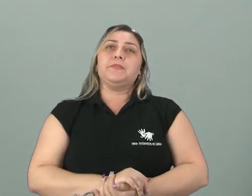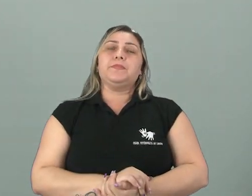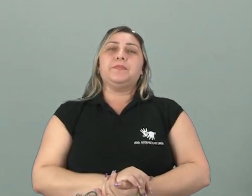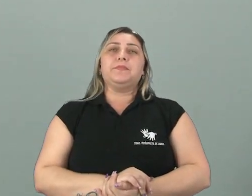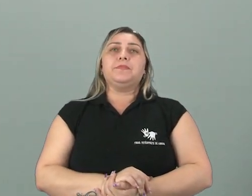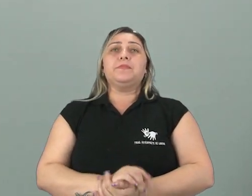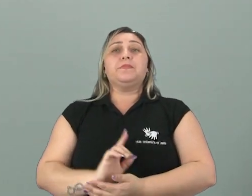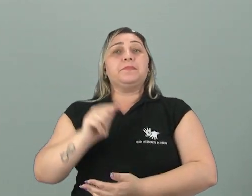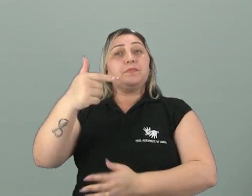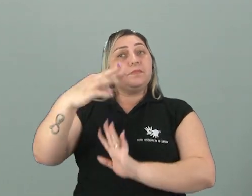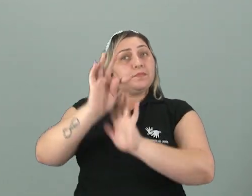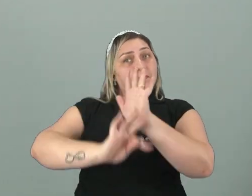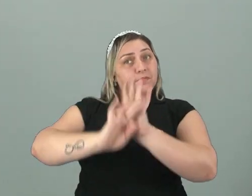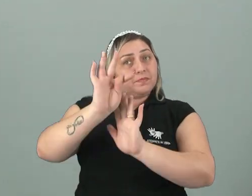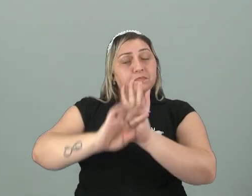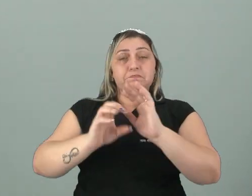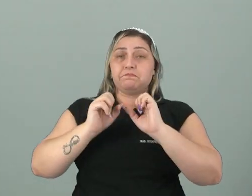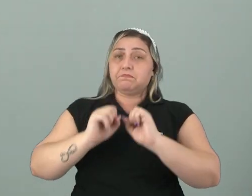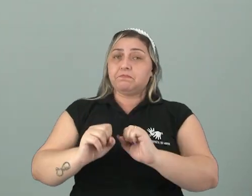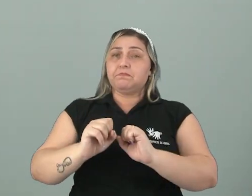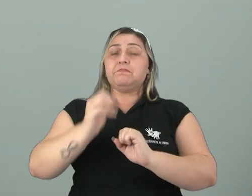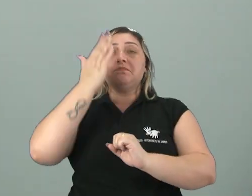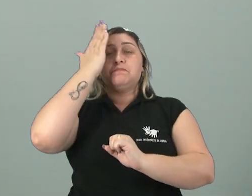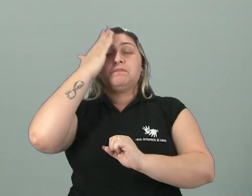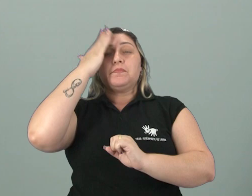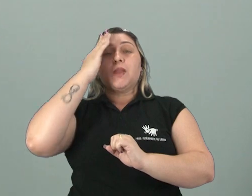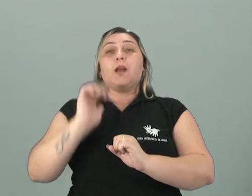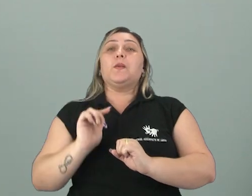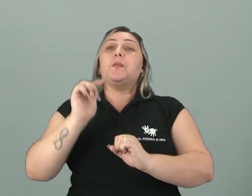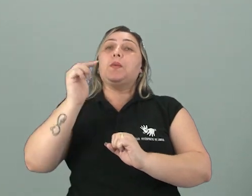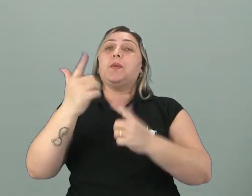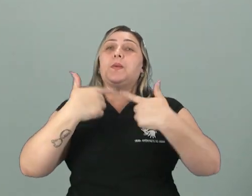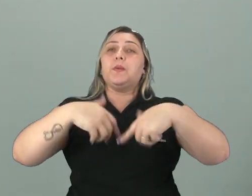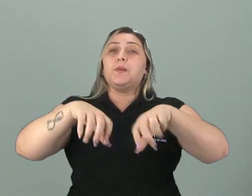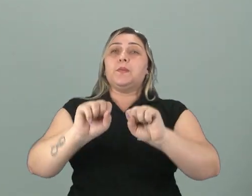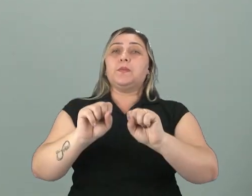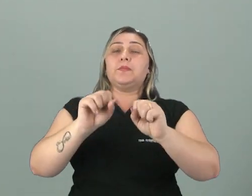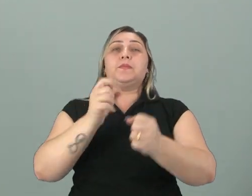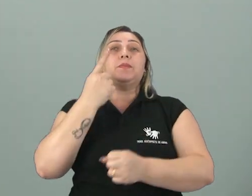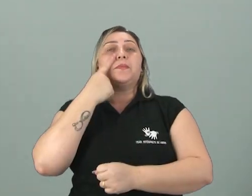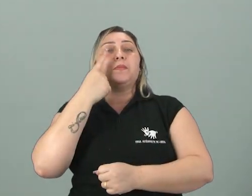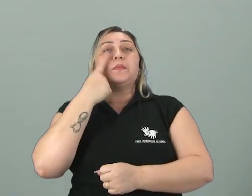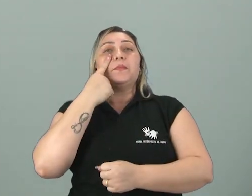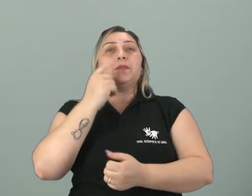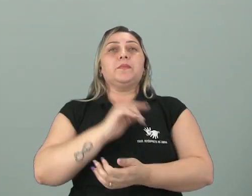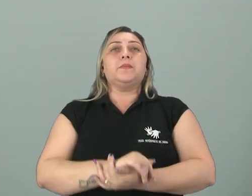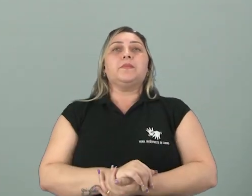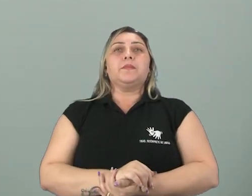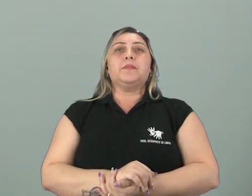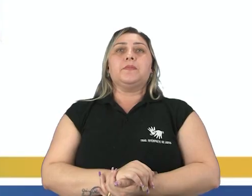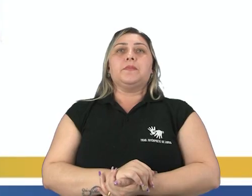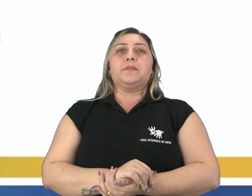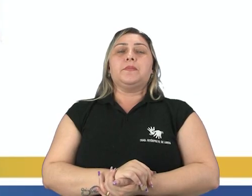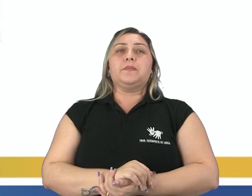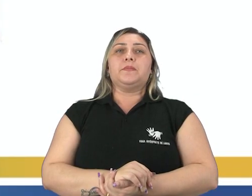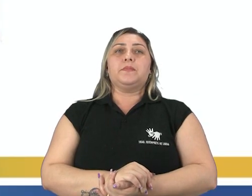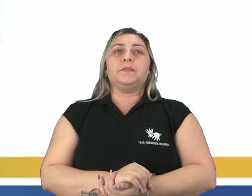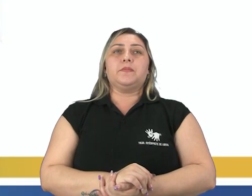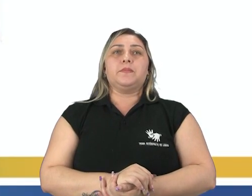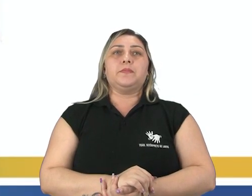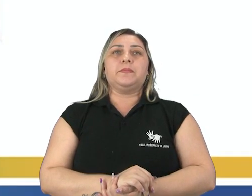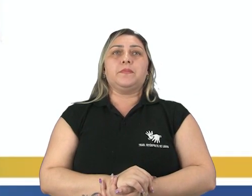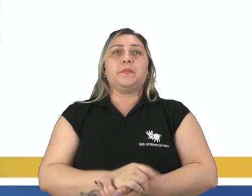vamos ver um outro texto para que possamos definir um outro tipo de linguagem. Observe. Olha